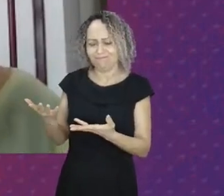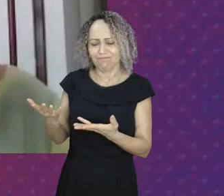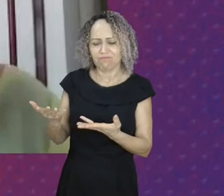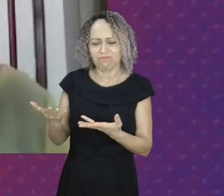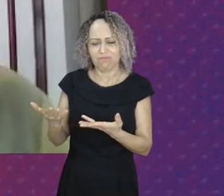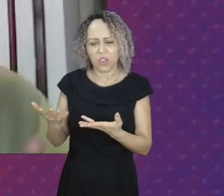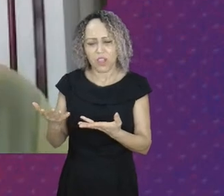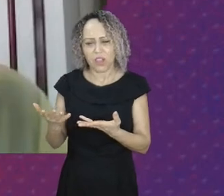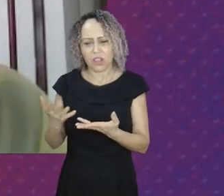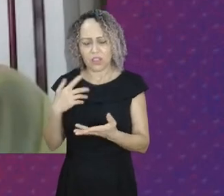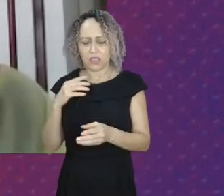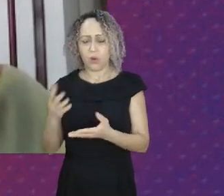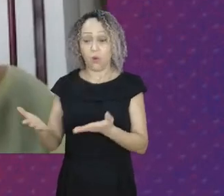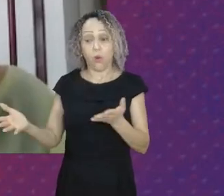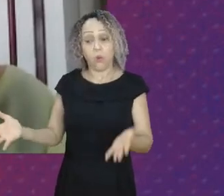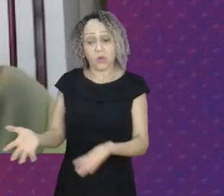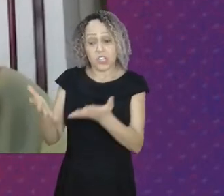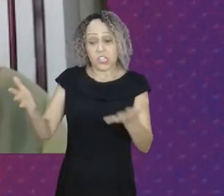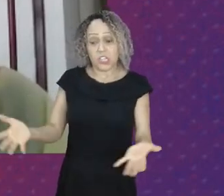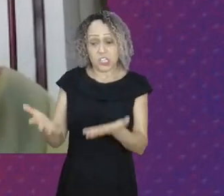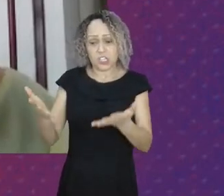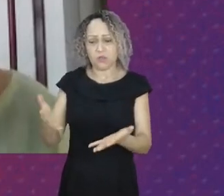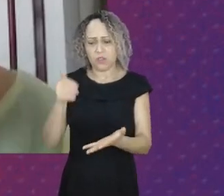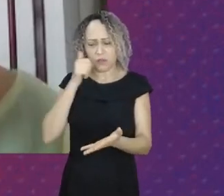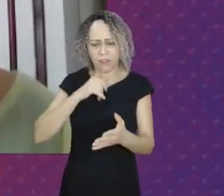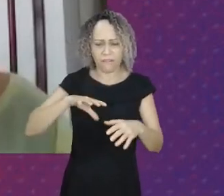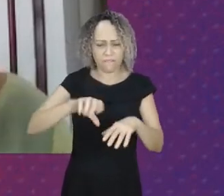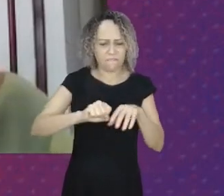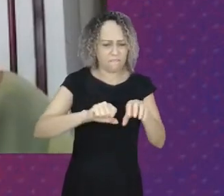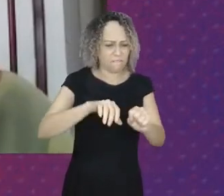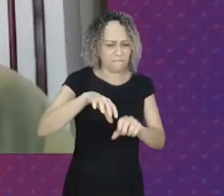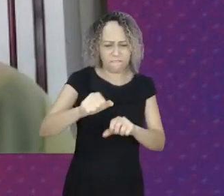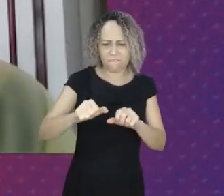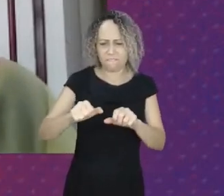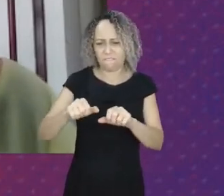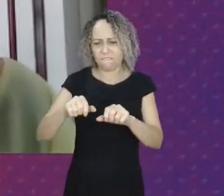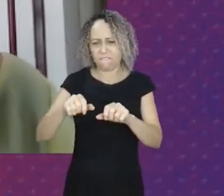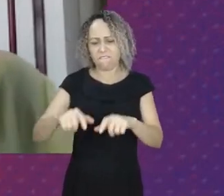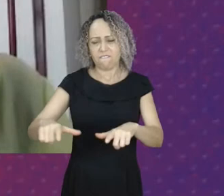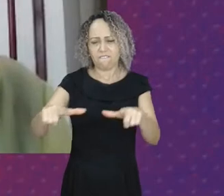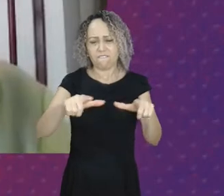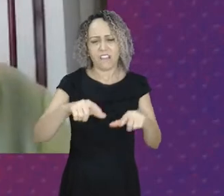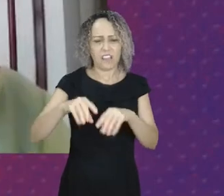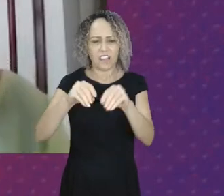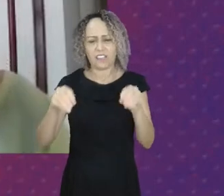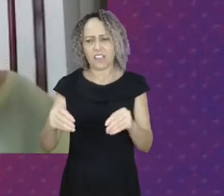terras, como há uma lei de 2017, a Lei